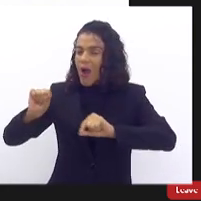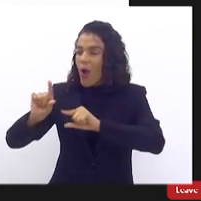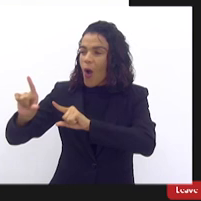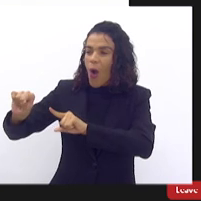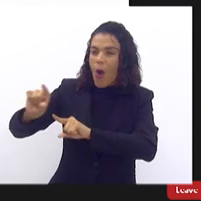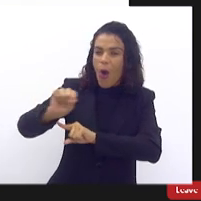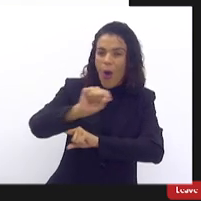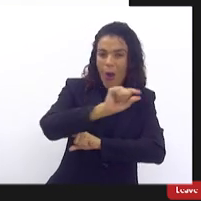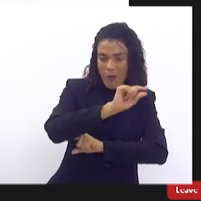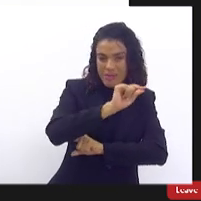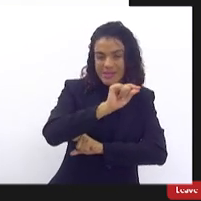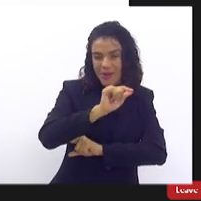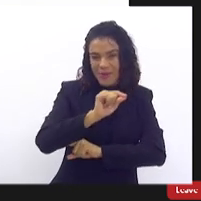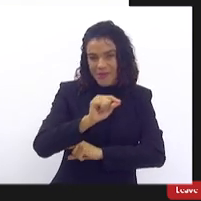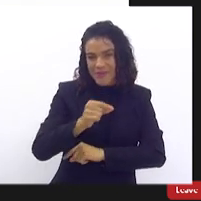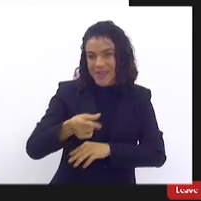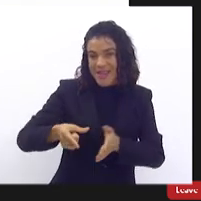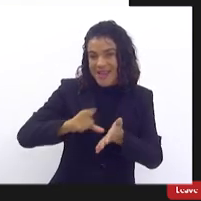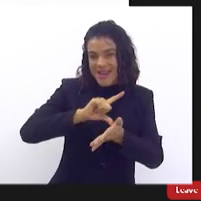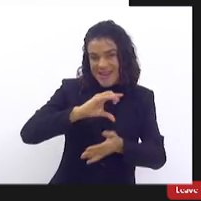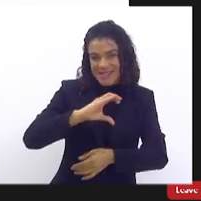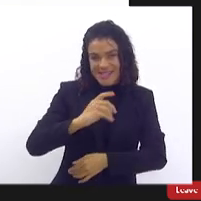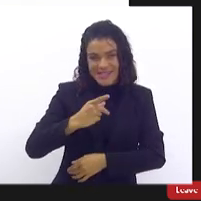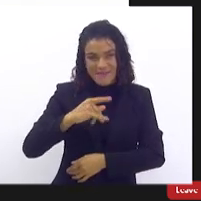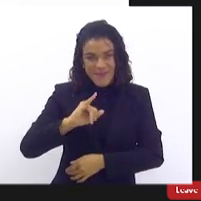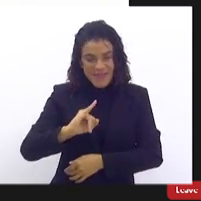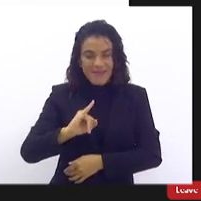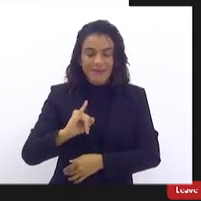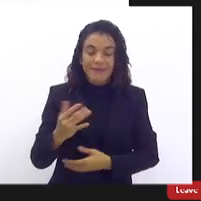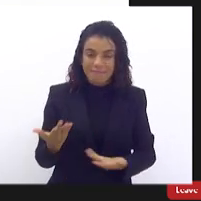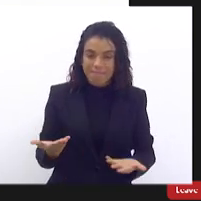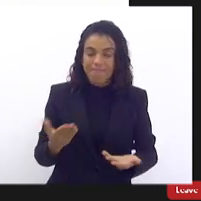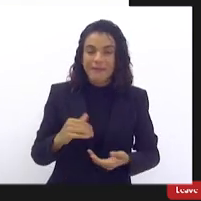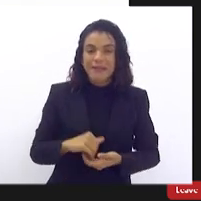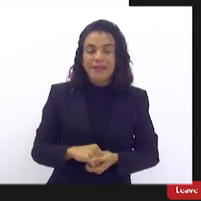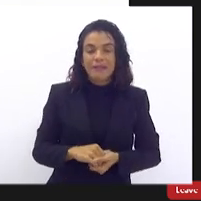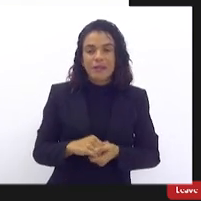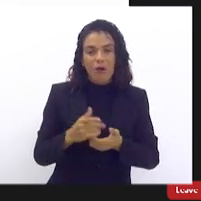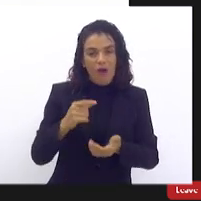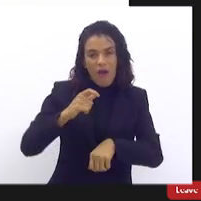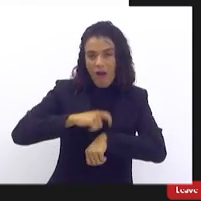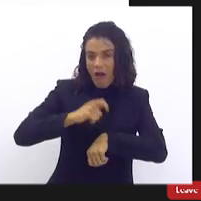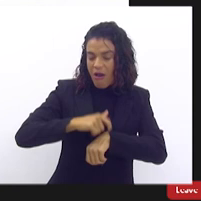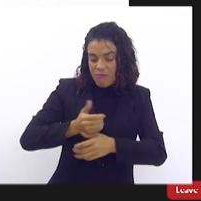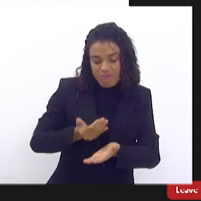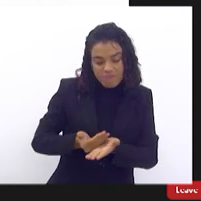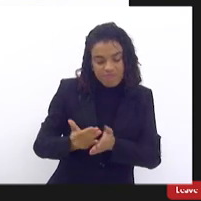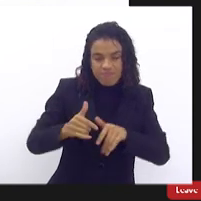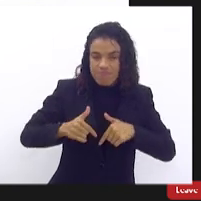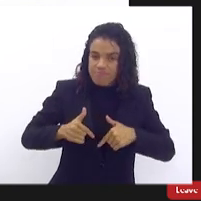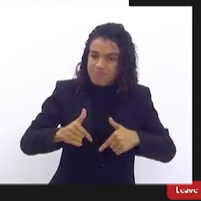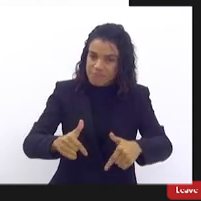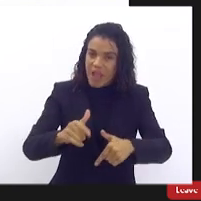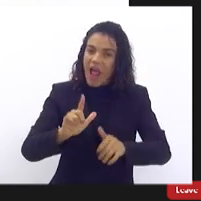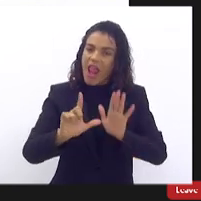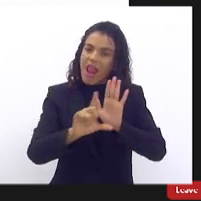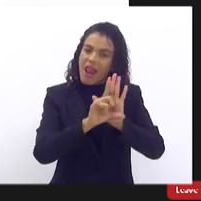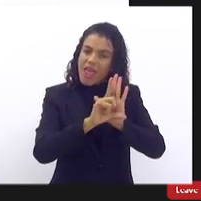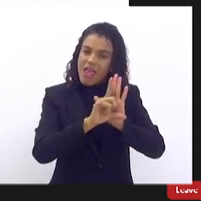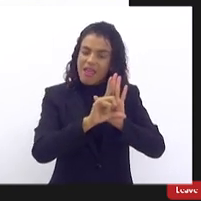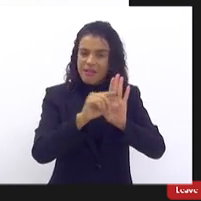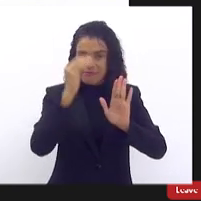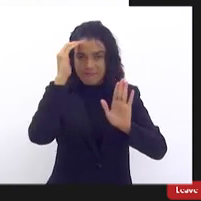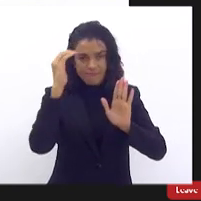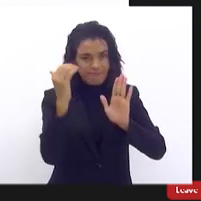coisas que foram discutidas nessa CPI também. Então, desde fazer valer as leis que já existem, a gente